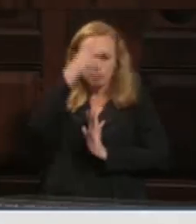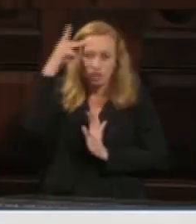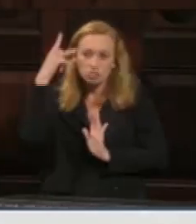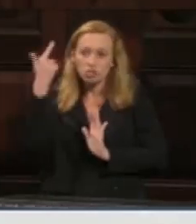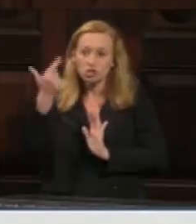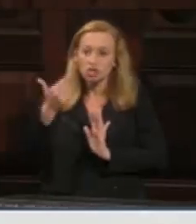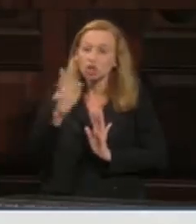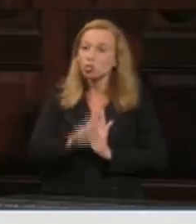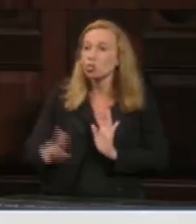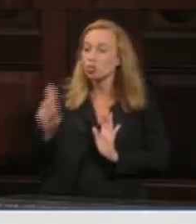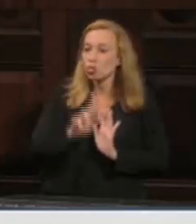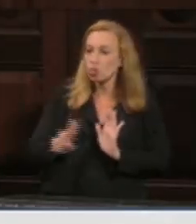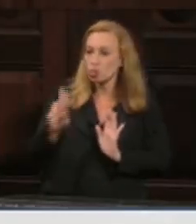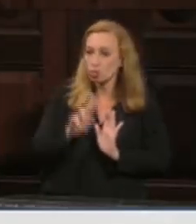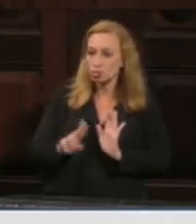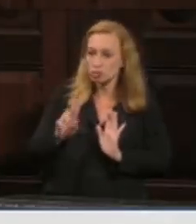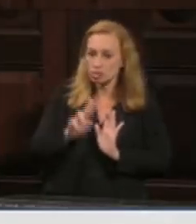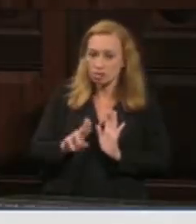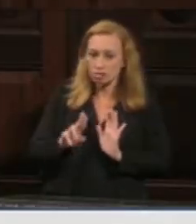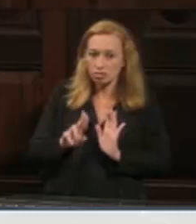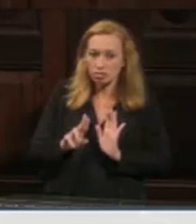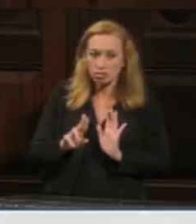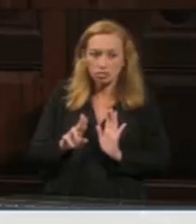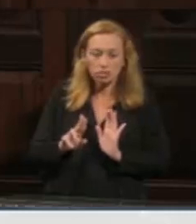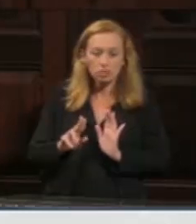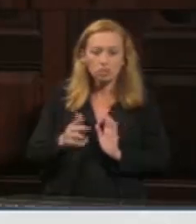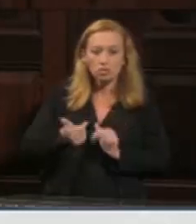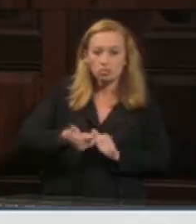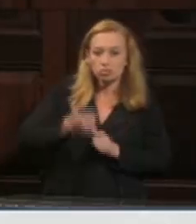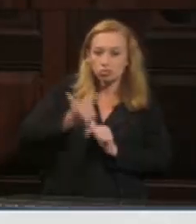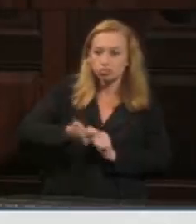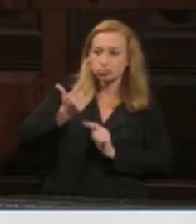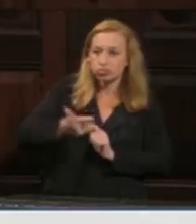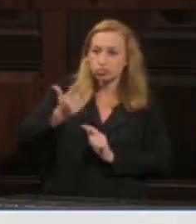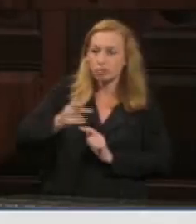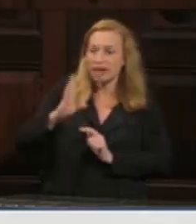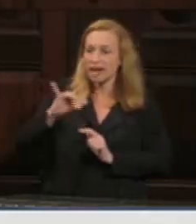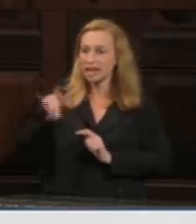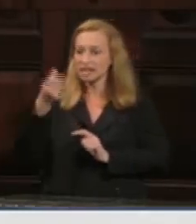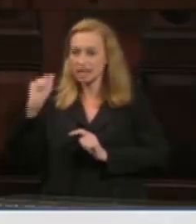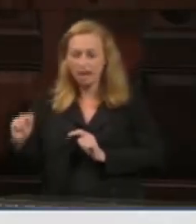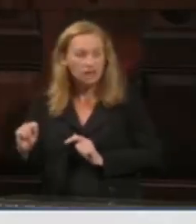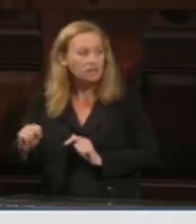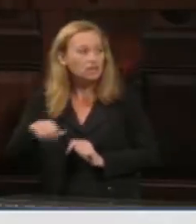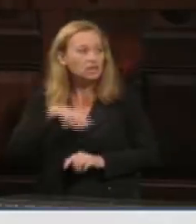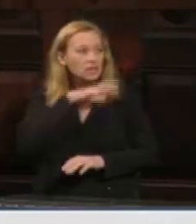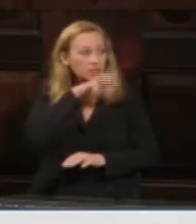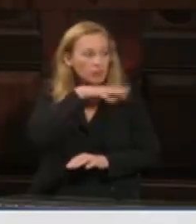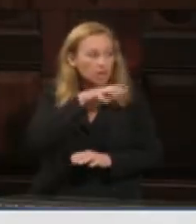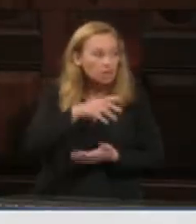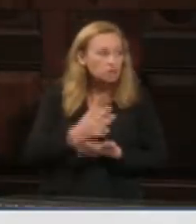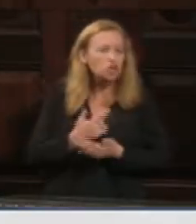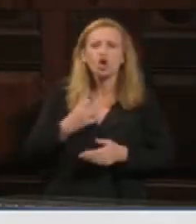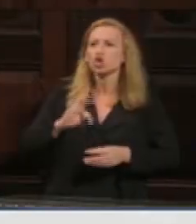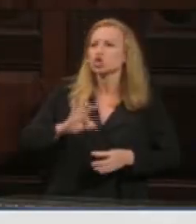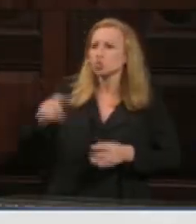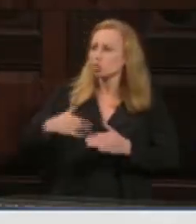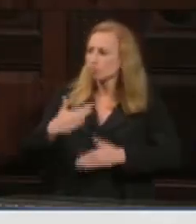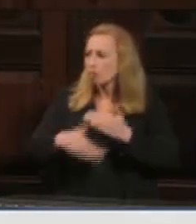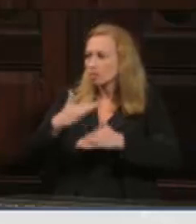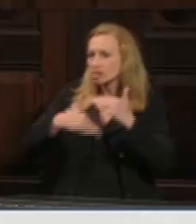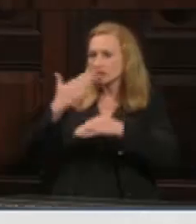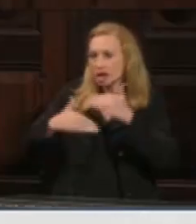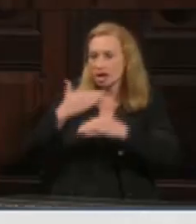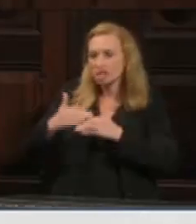tem aqueles que blindam o seu carro e precisam que essa blindagem, que todo o processo do exército esteja pronto